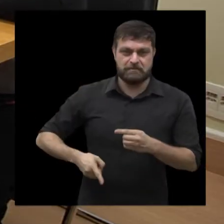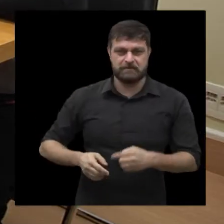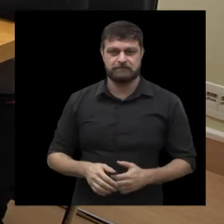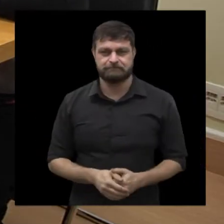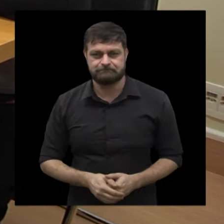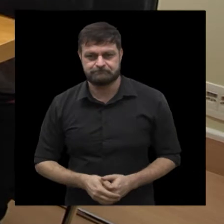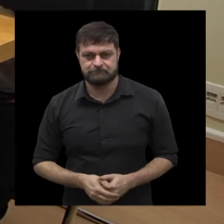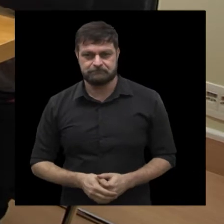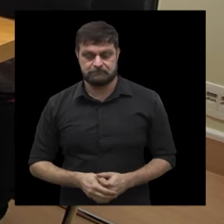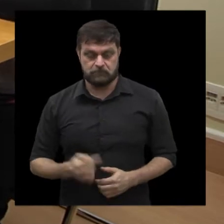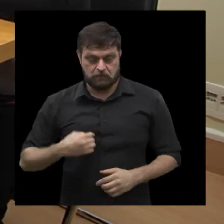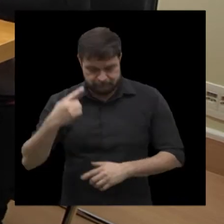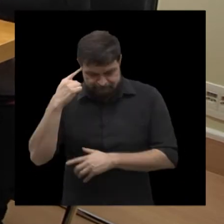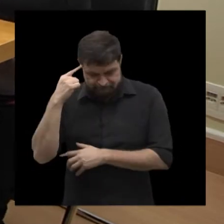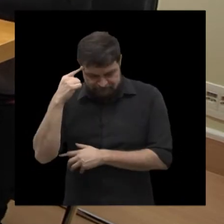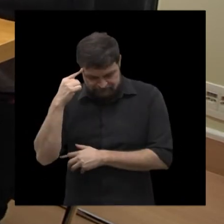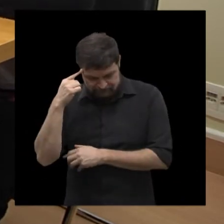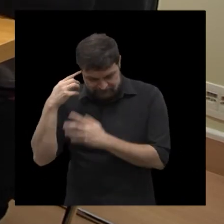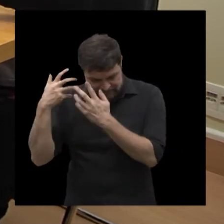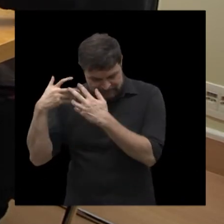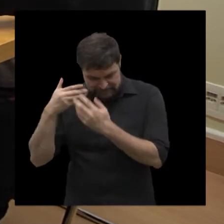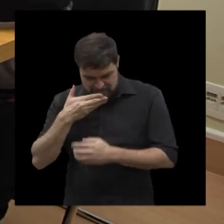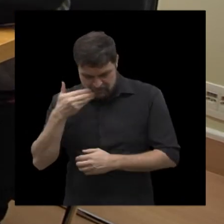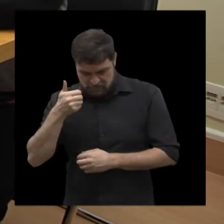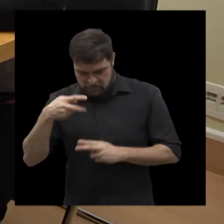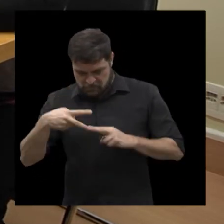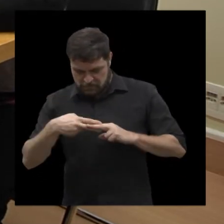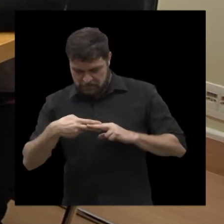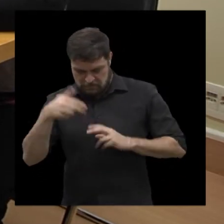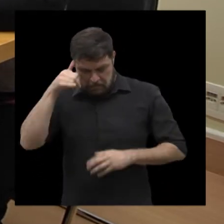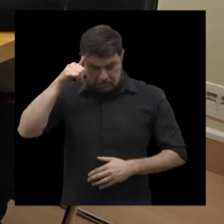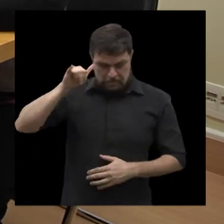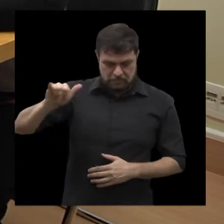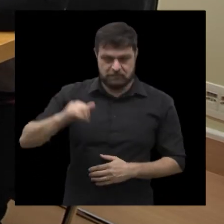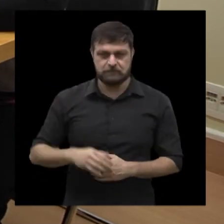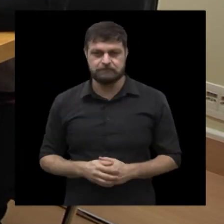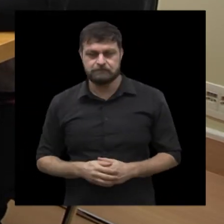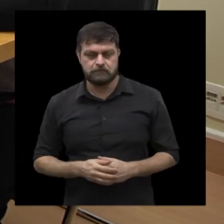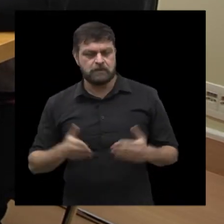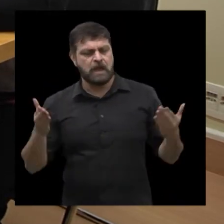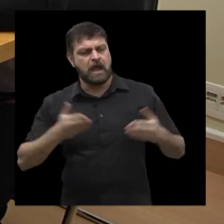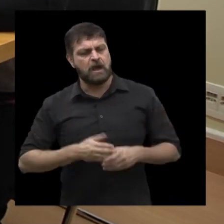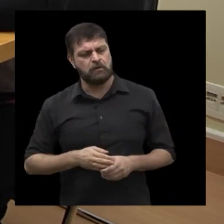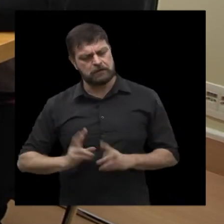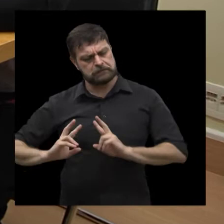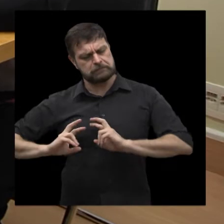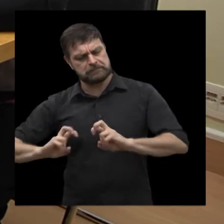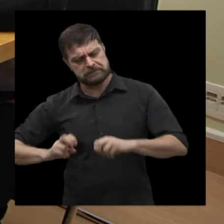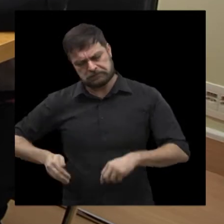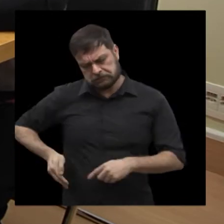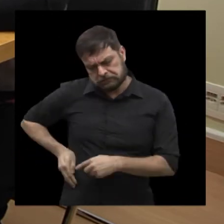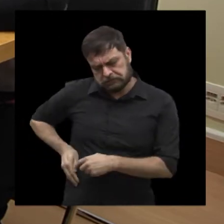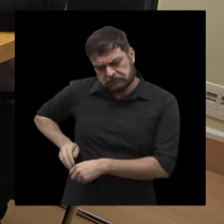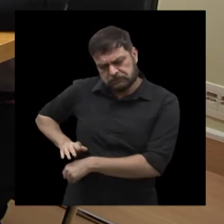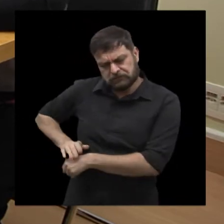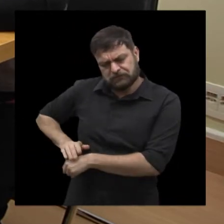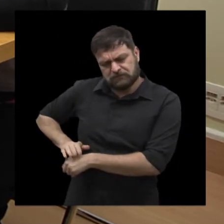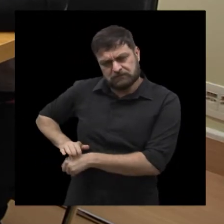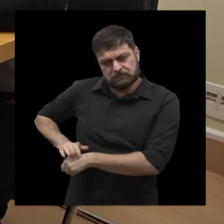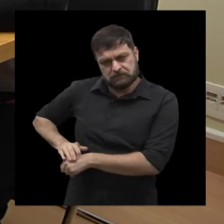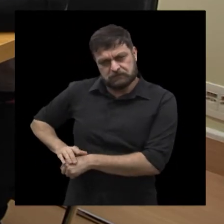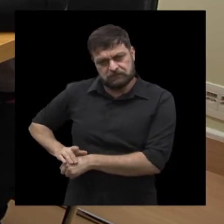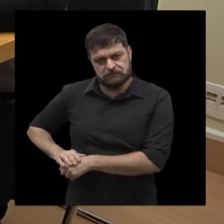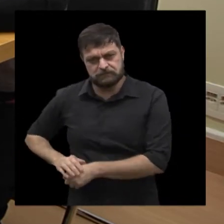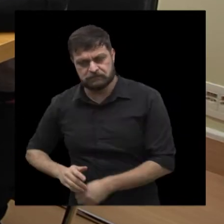Nossa, gente, vamos pensar nisso melhor, né? Para fazer. Vamos voltar para os sintomas ainda. O senhor estava falando de quando a pessoa tem